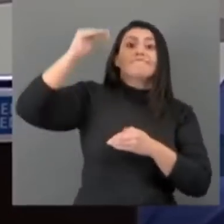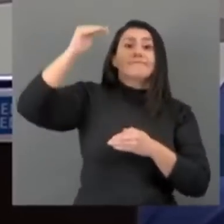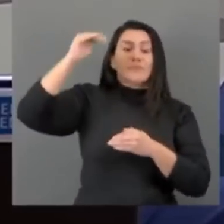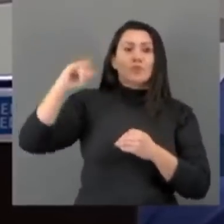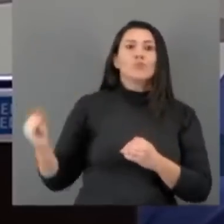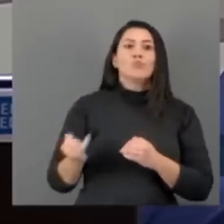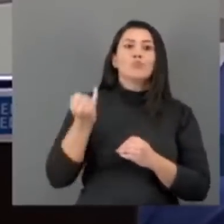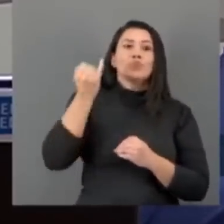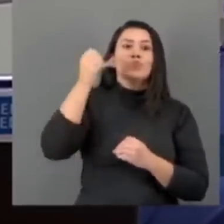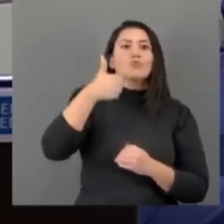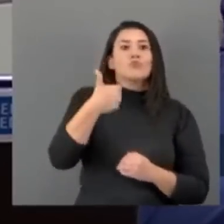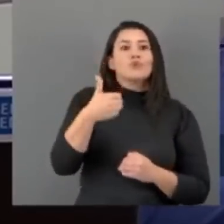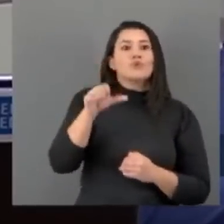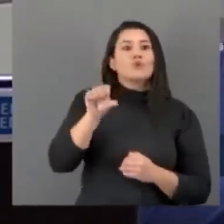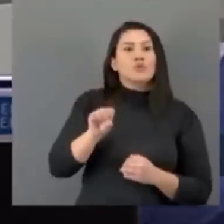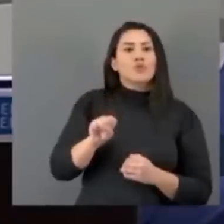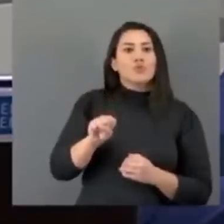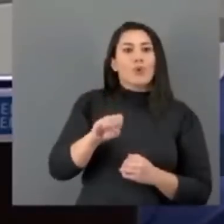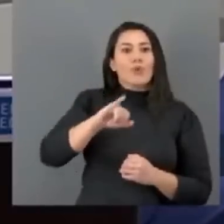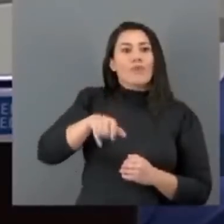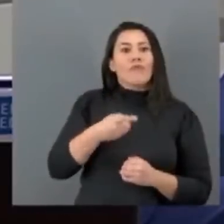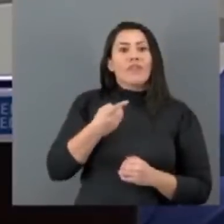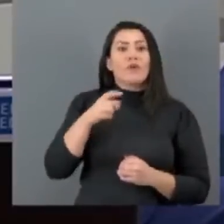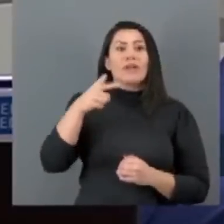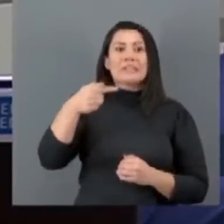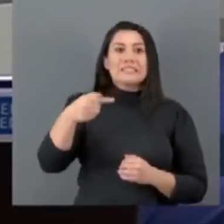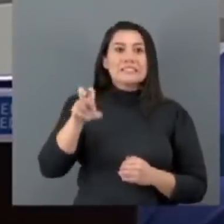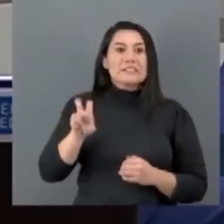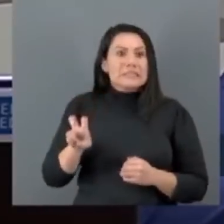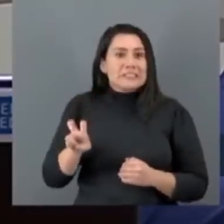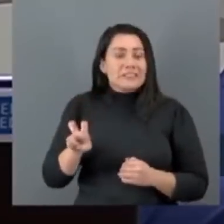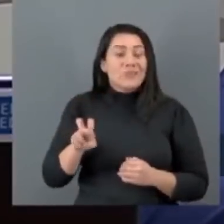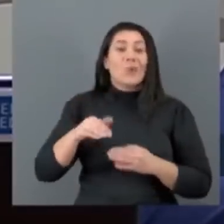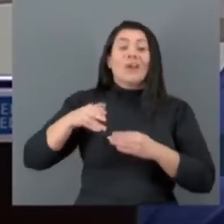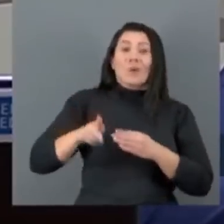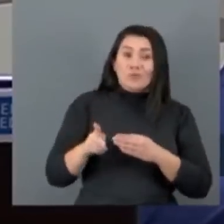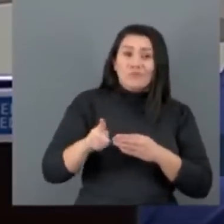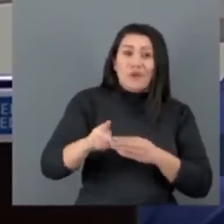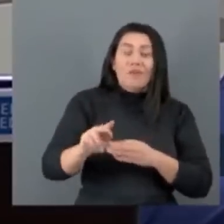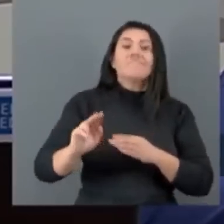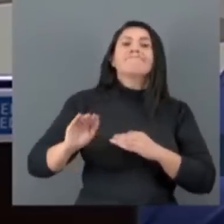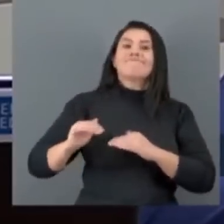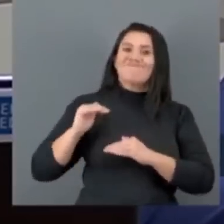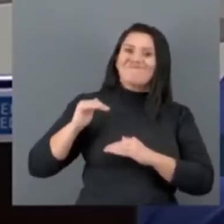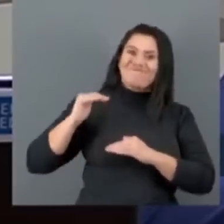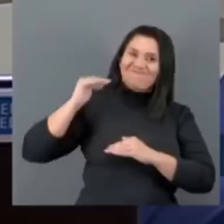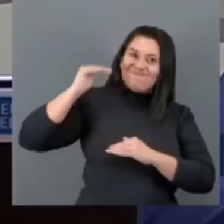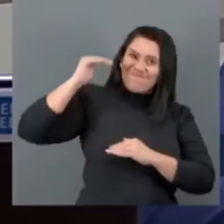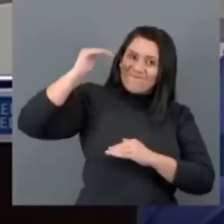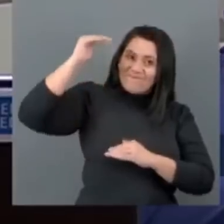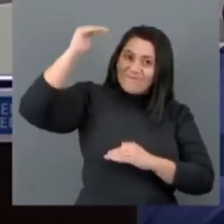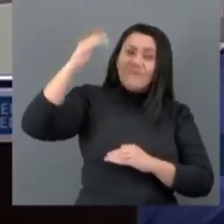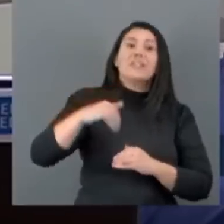juros de 18 e 75 e se não tivesse a gente estaria caminhando para uma inflação que ia contaminar bastante ia subir bastante como exemplo que nós